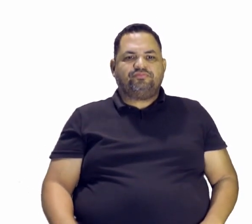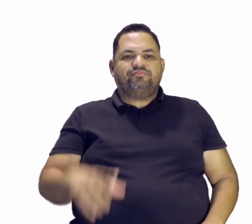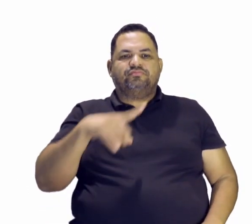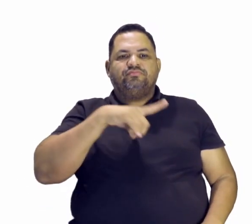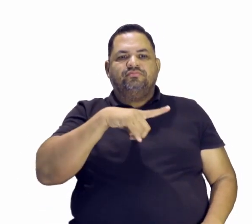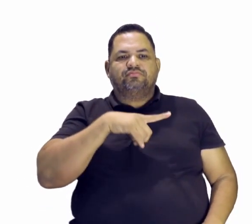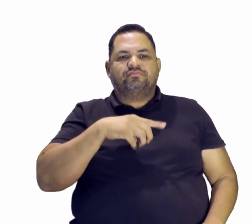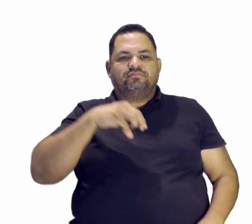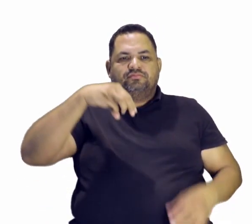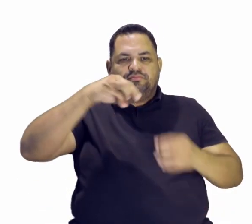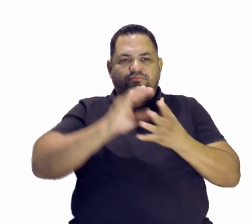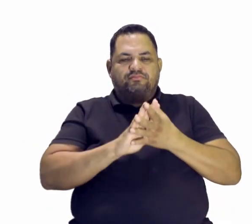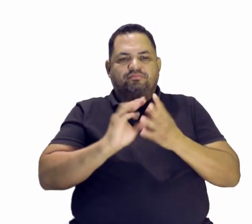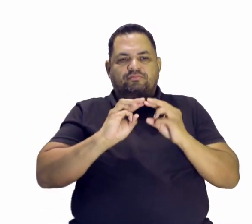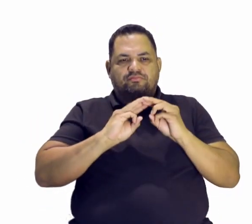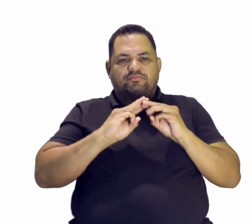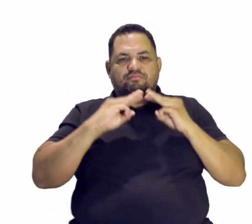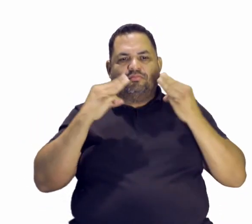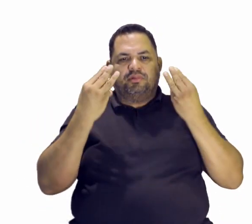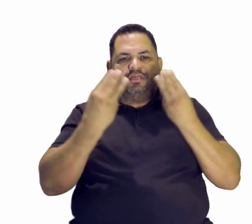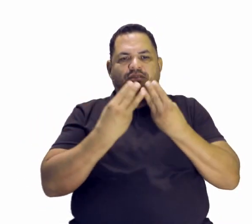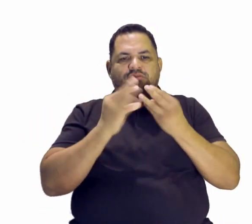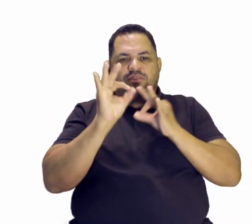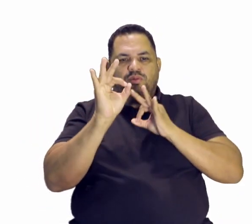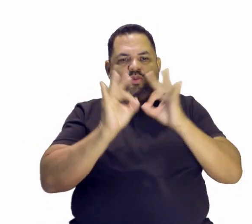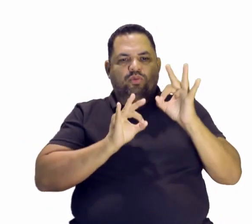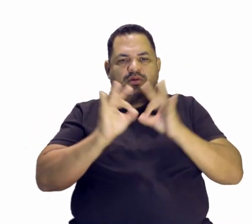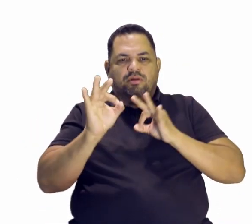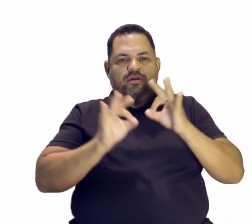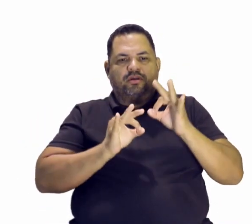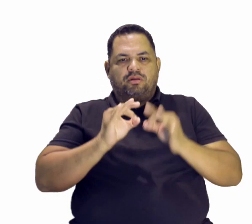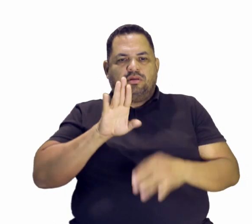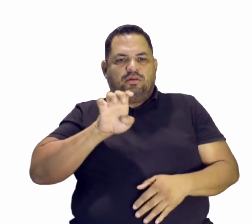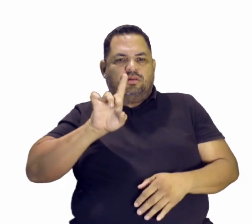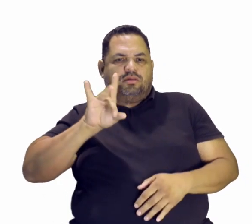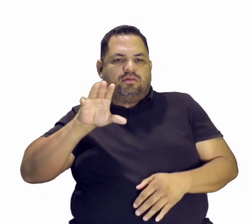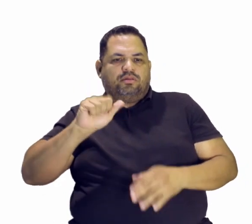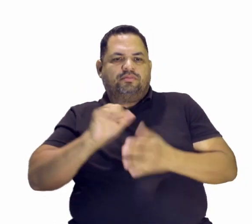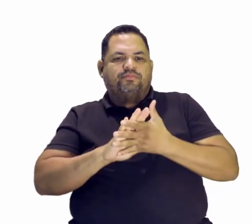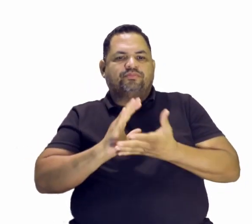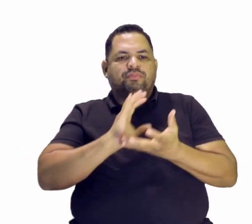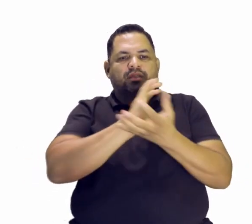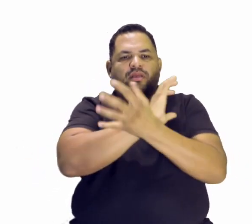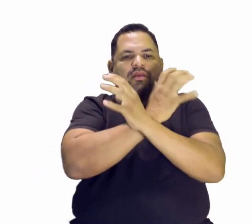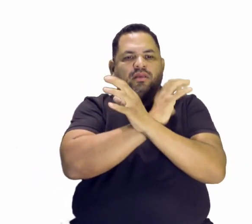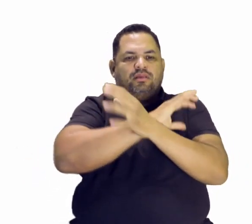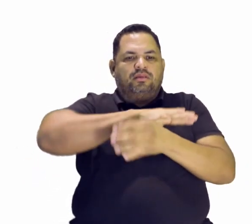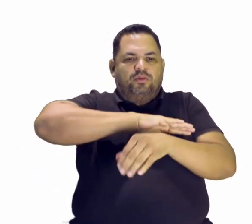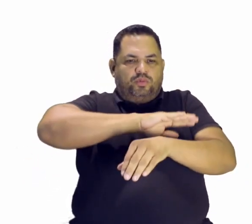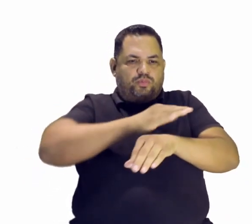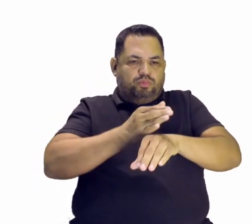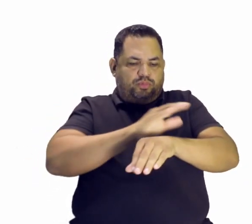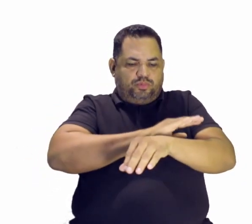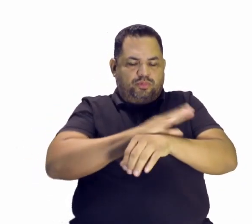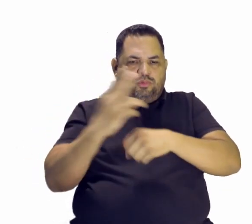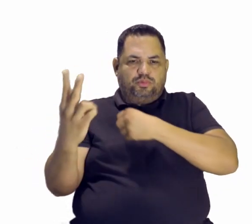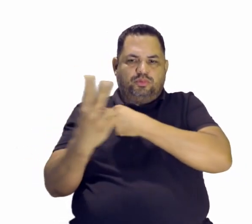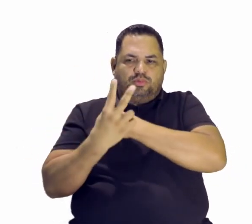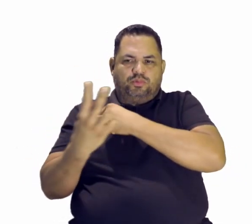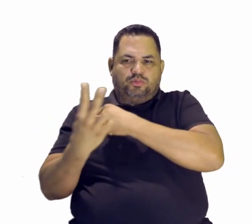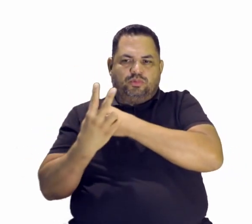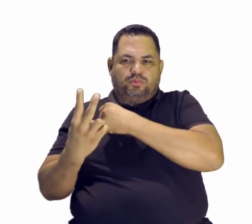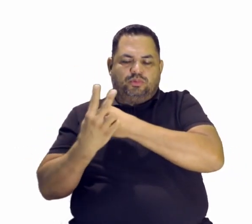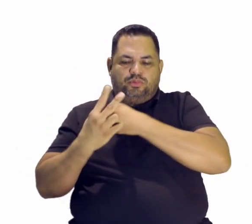orgânica que envolve o quê? Envolve o esqueleto, que eu já mencionei para vocês, e ele reveste e protege os